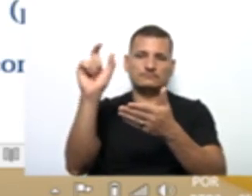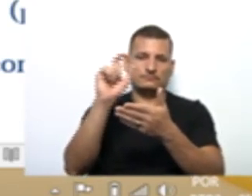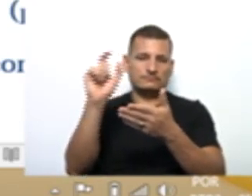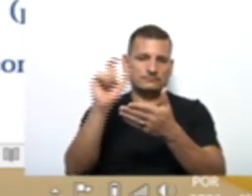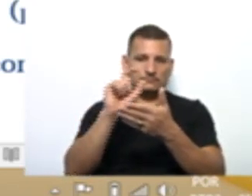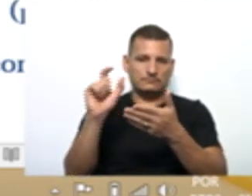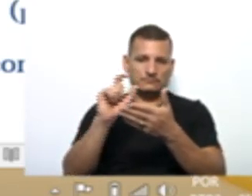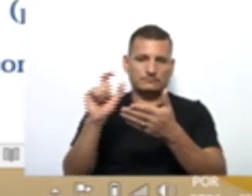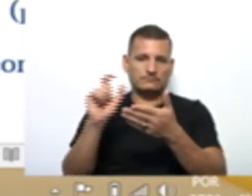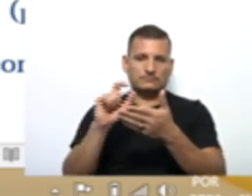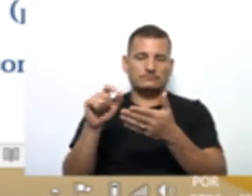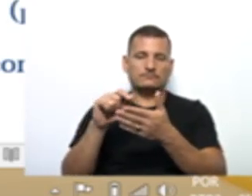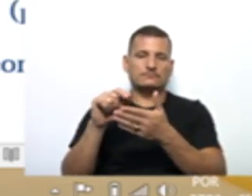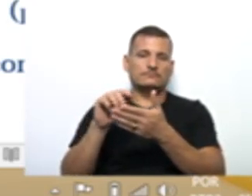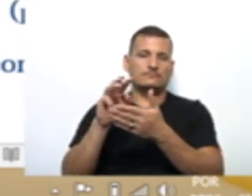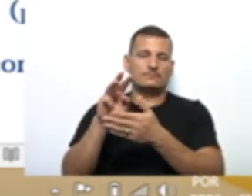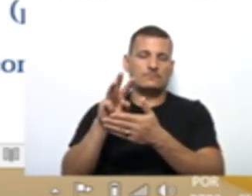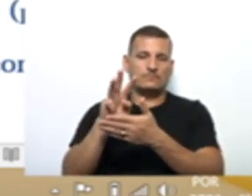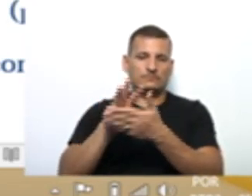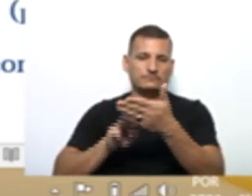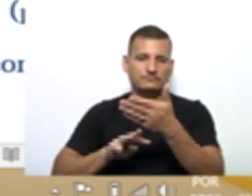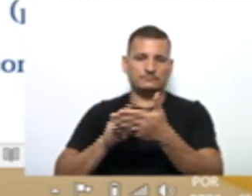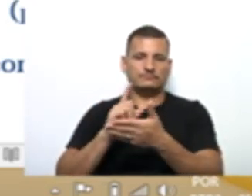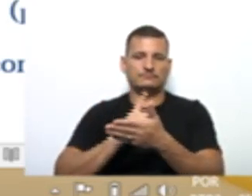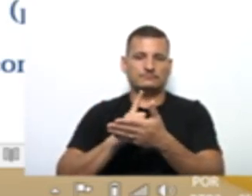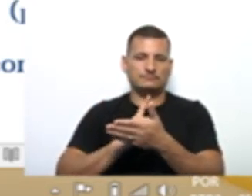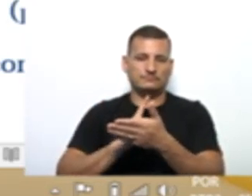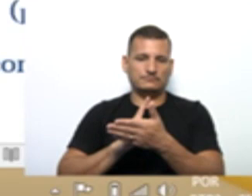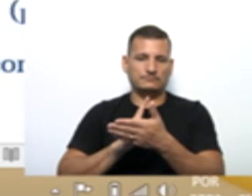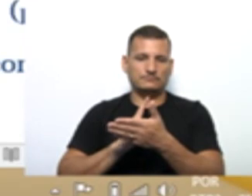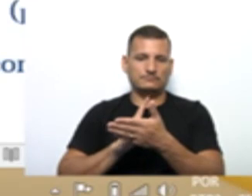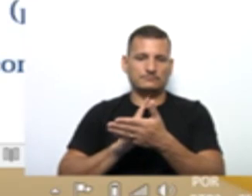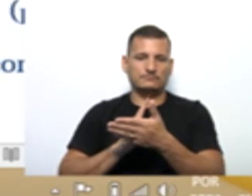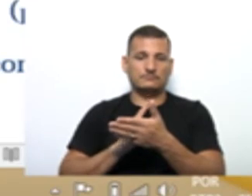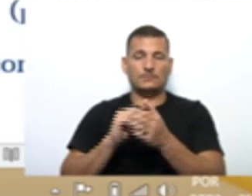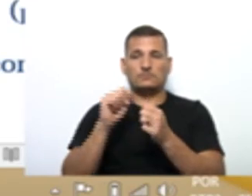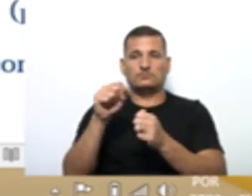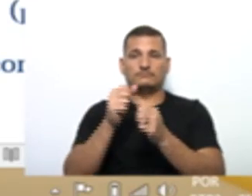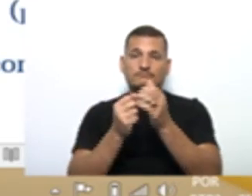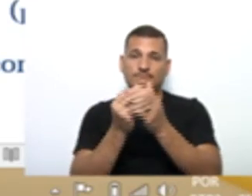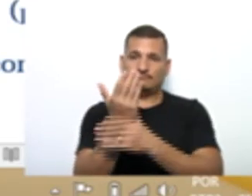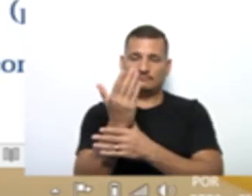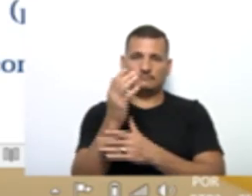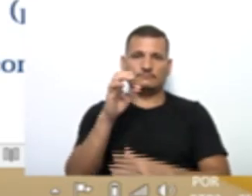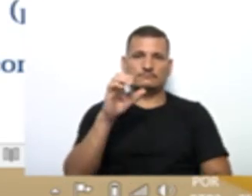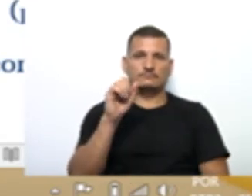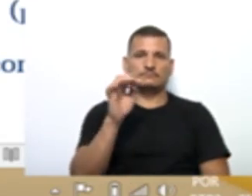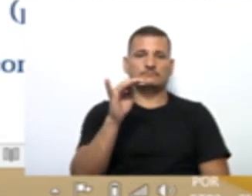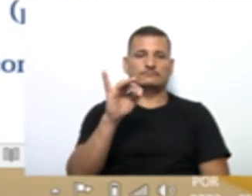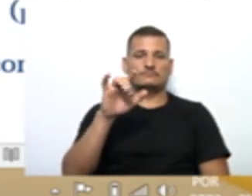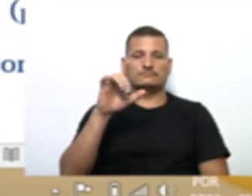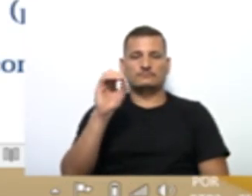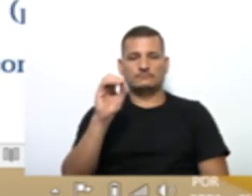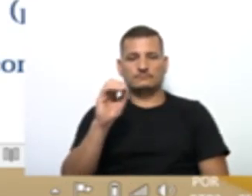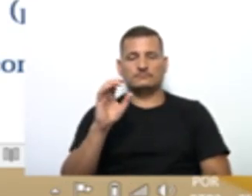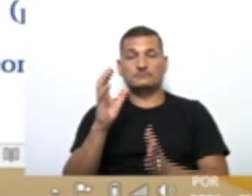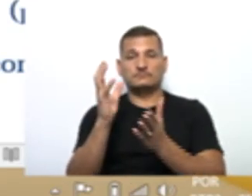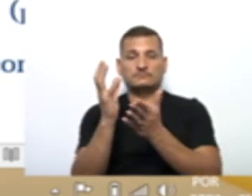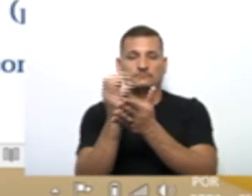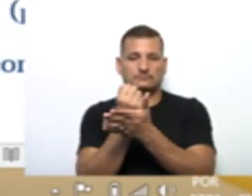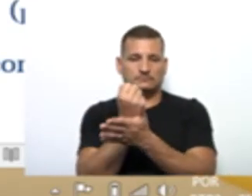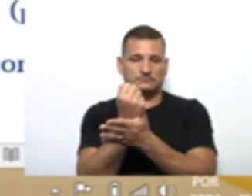do Microsoft Word, mas eu posso criar um estilo. E aí eu salvo esse estilo